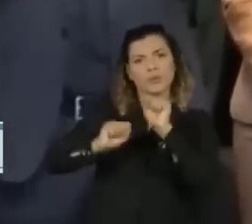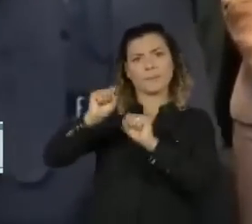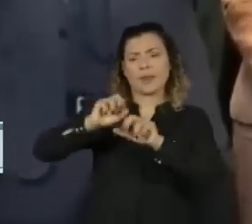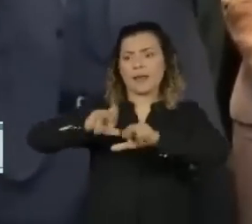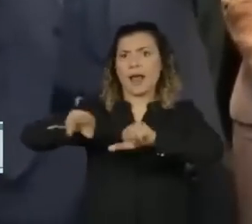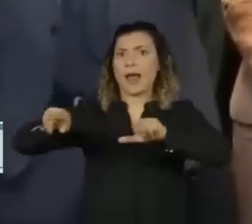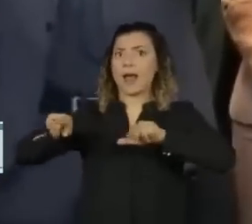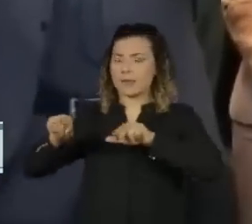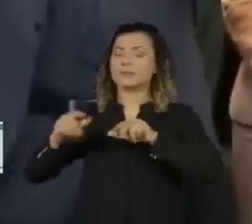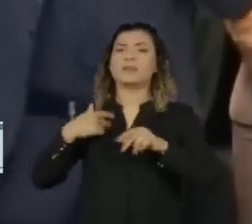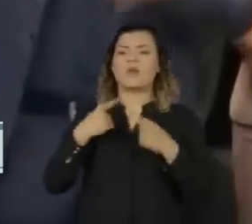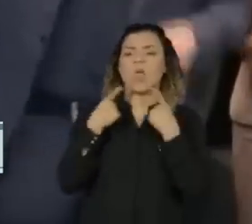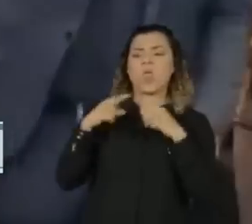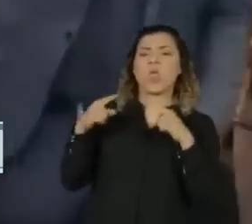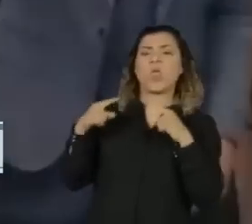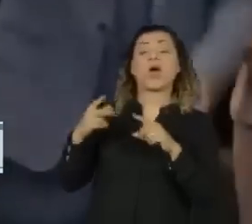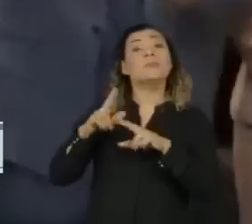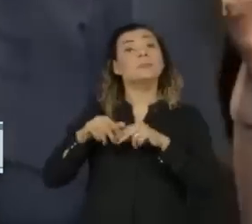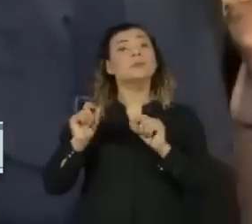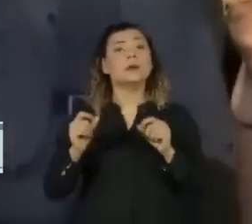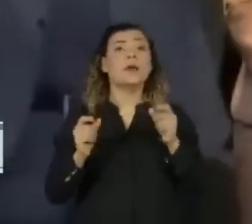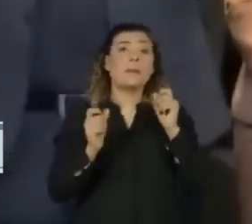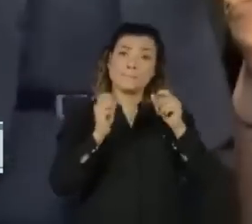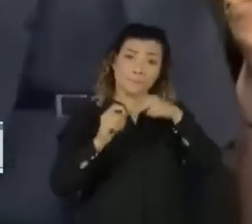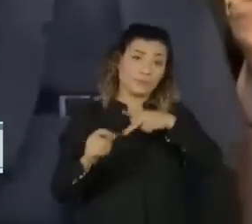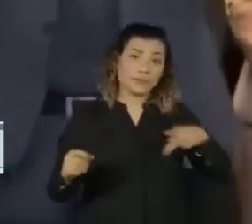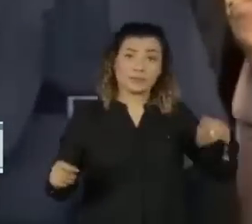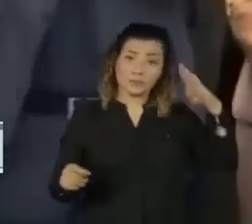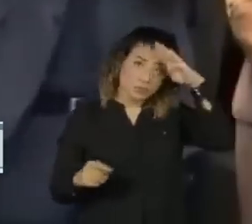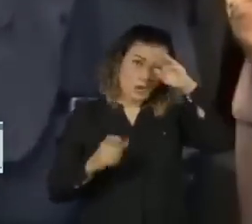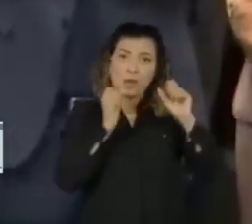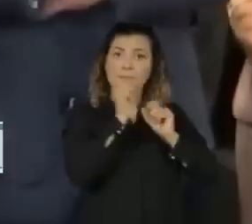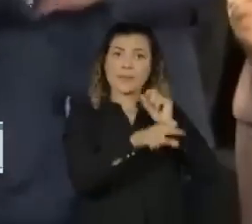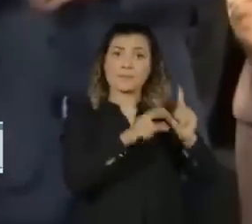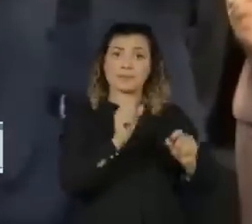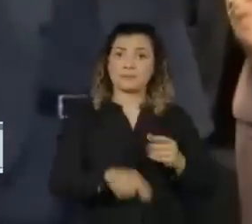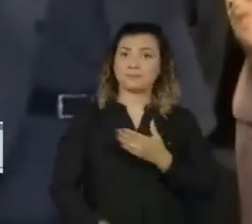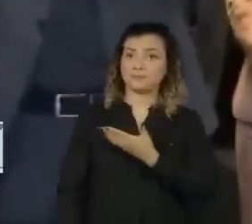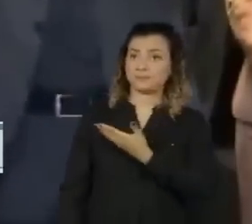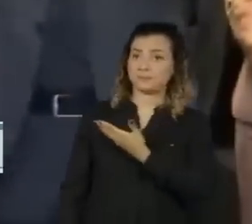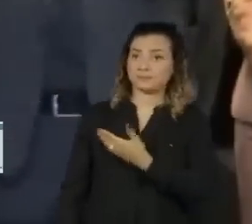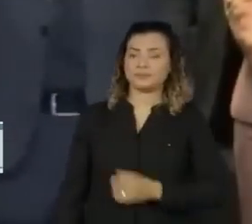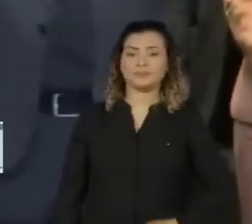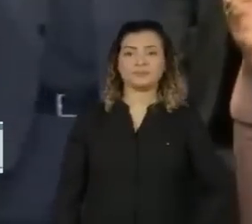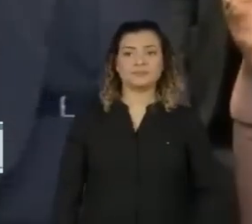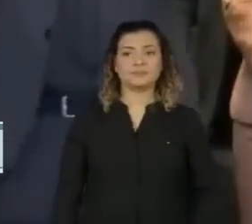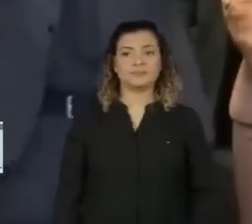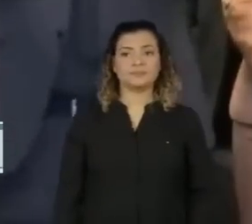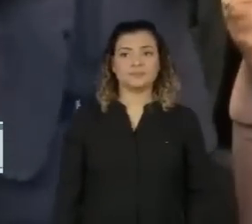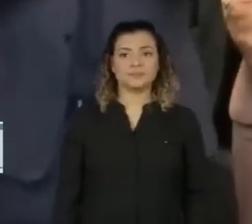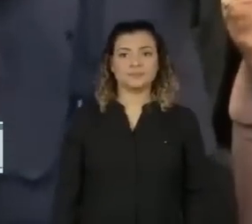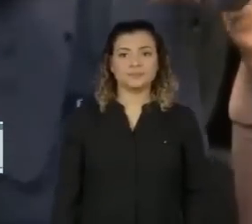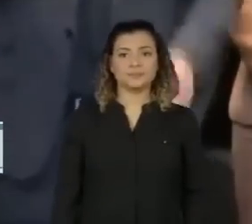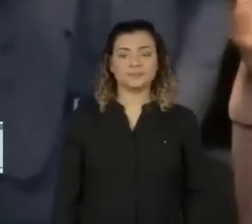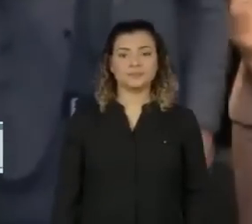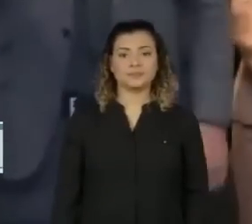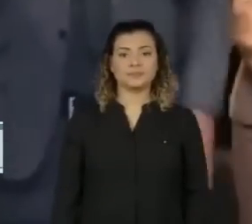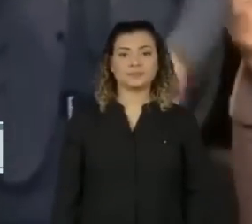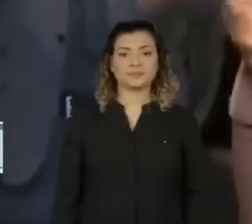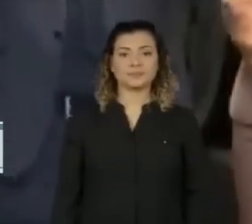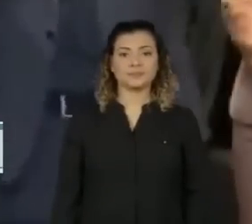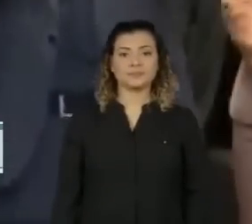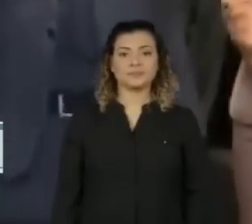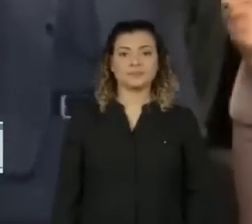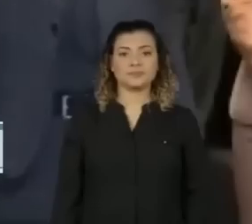uma resposta aos constantes ataques de Bolsonaro às urnas eletrônicas. Defendemos a democracia, não precisamos de